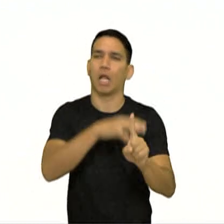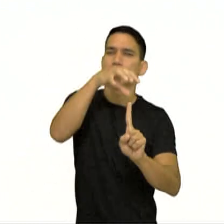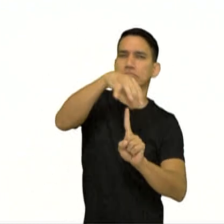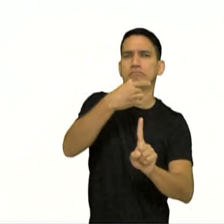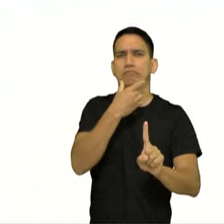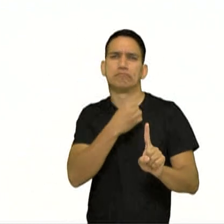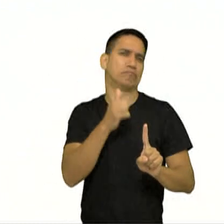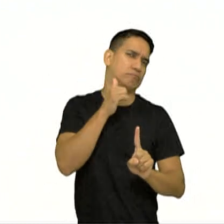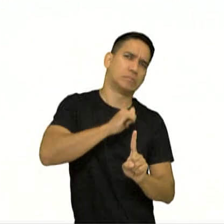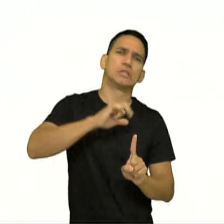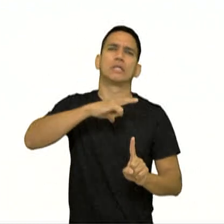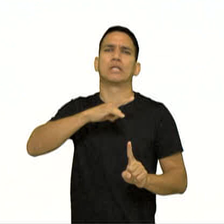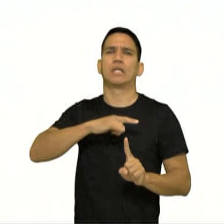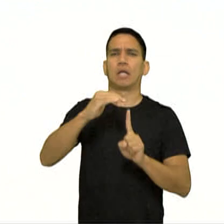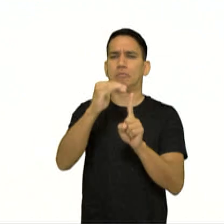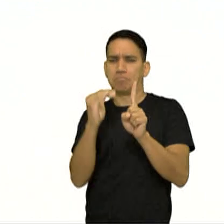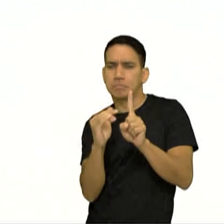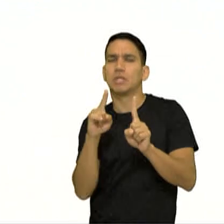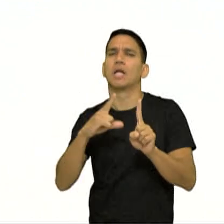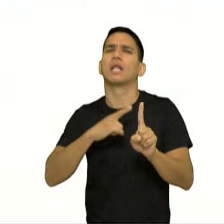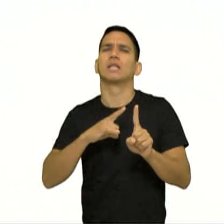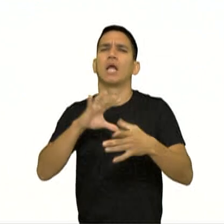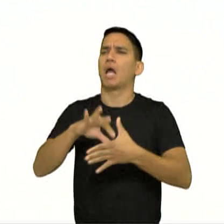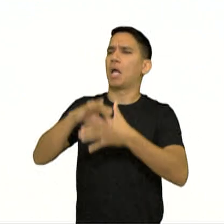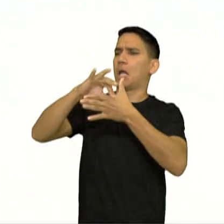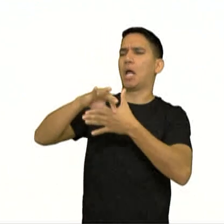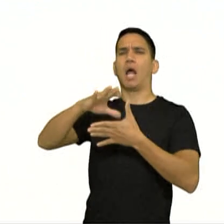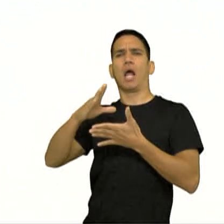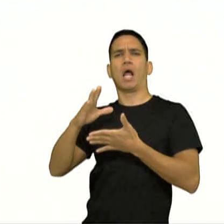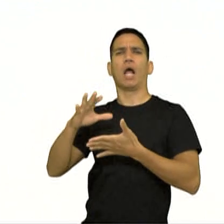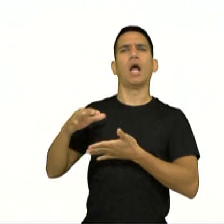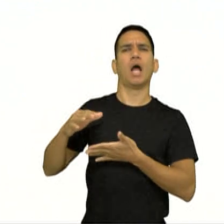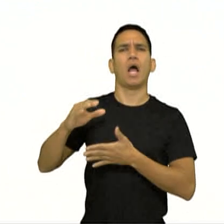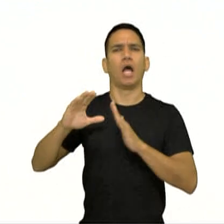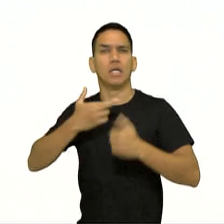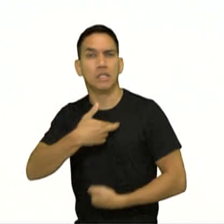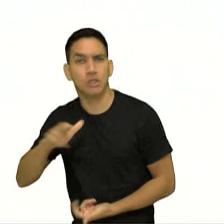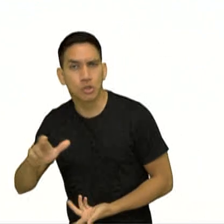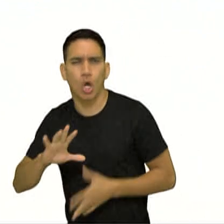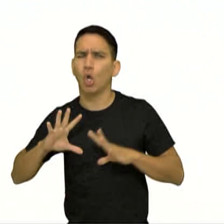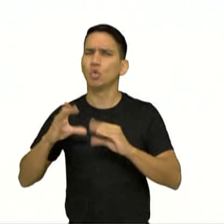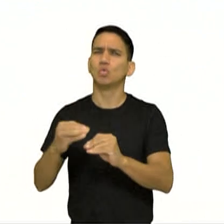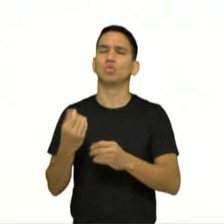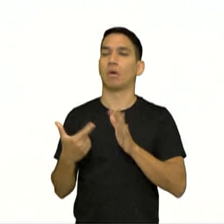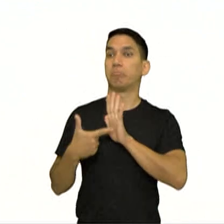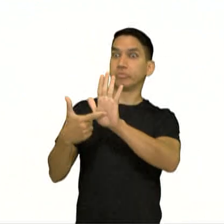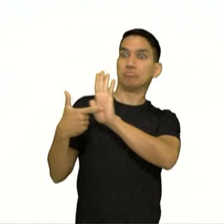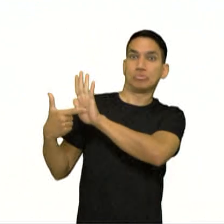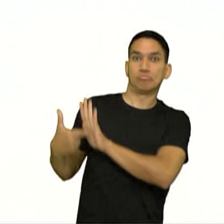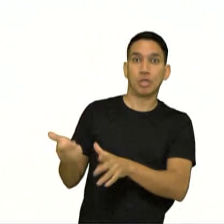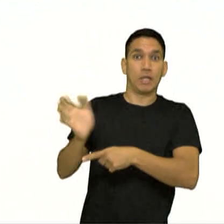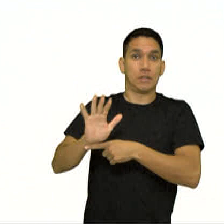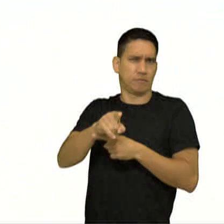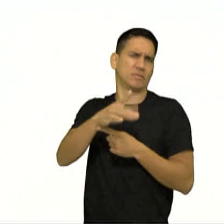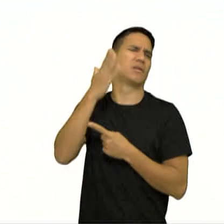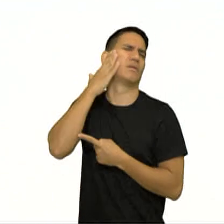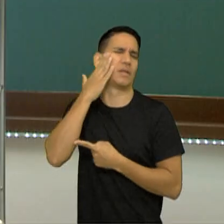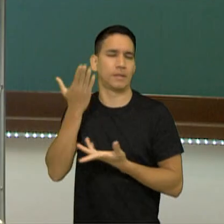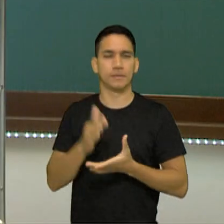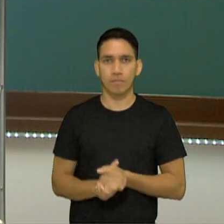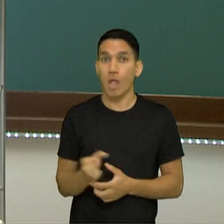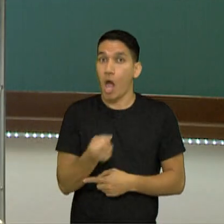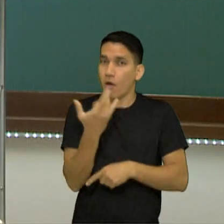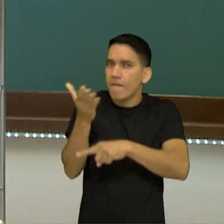Os príncipes, o clérigo, tudo chama muito atenção, é muito utilizado pelo cinema. E você conhece, então, algum filme